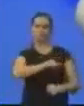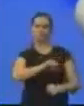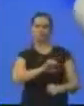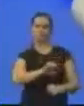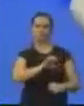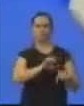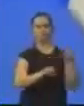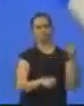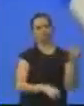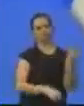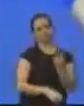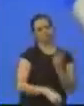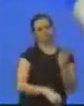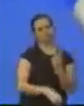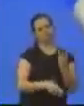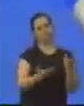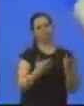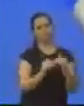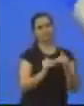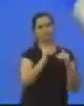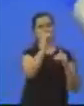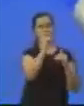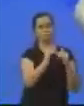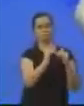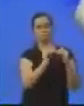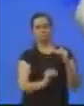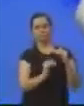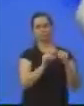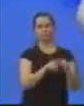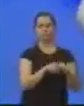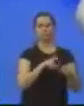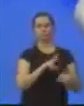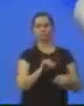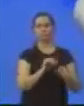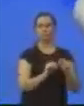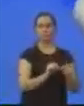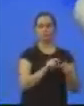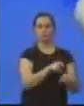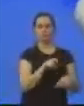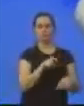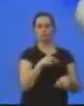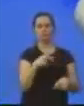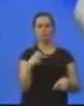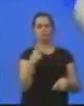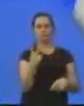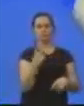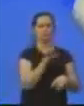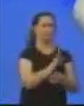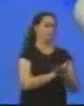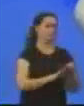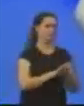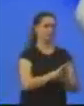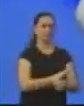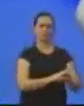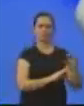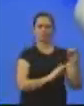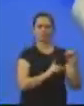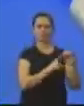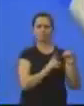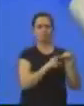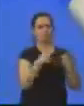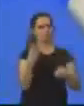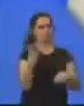é 3. É para onde está indo a função, não necessariamente para onde vai o x igual a 2. Porque ele vai para 0 e não para